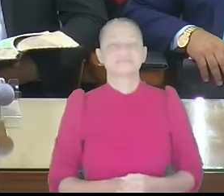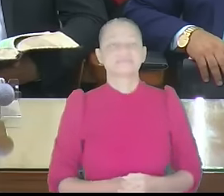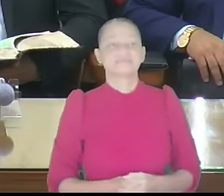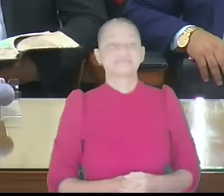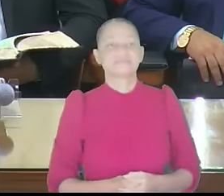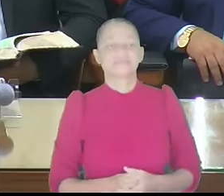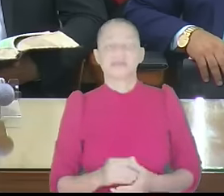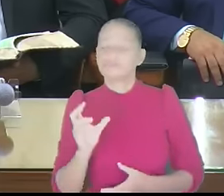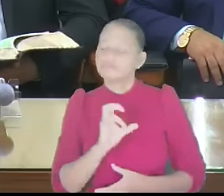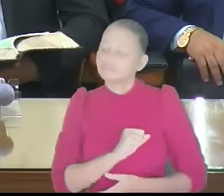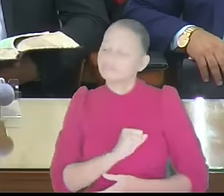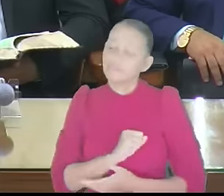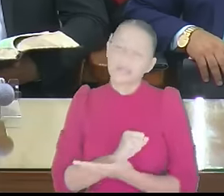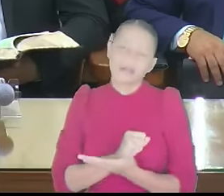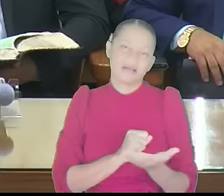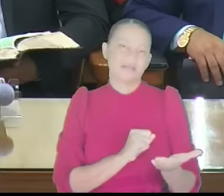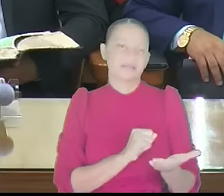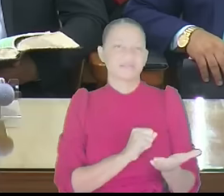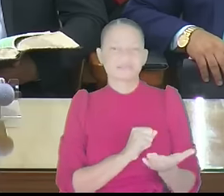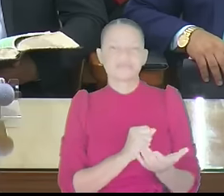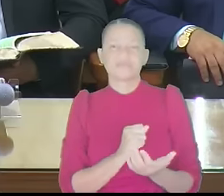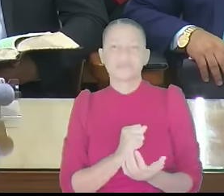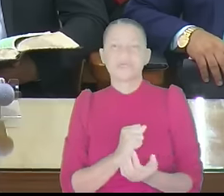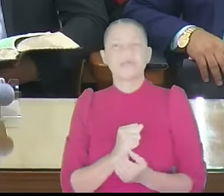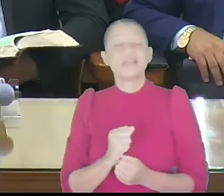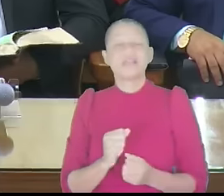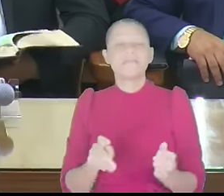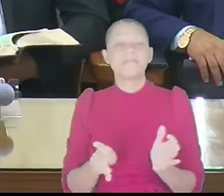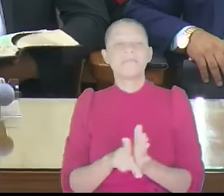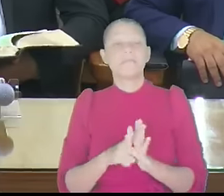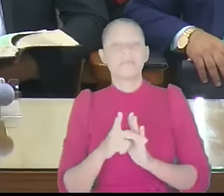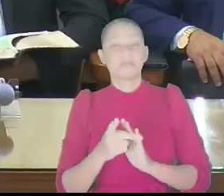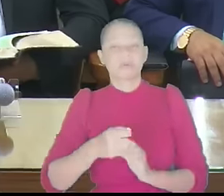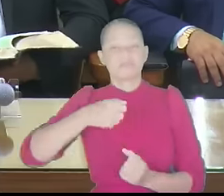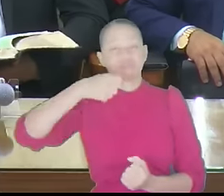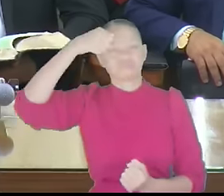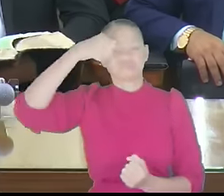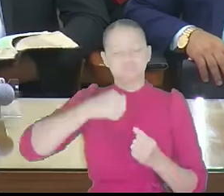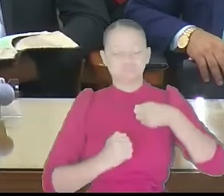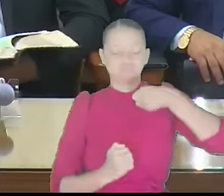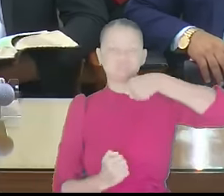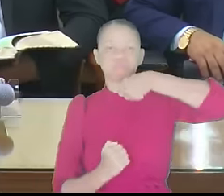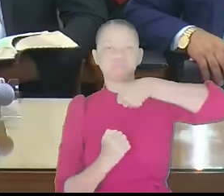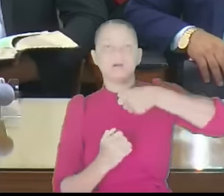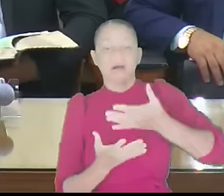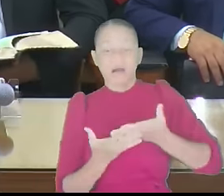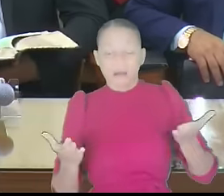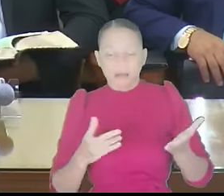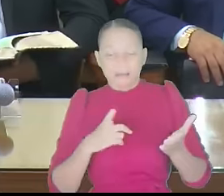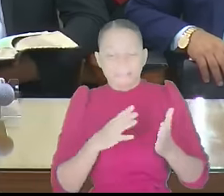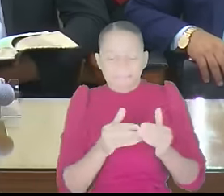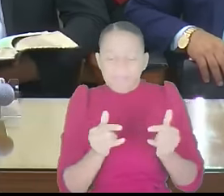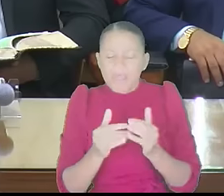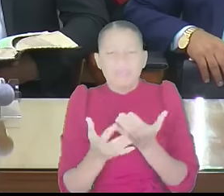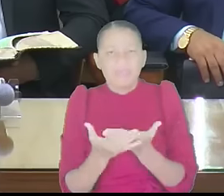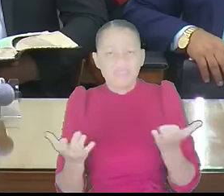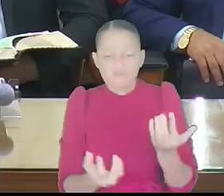Meus amados irmãos, e eram discípulos de Jesus, Tiago e João, pedindo para tocar fogo no